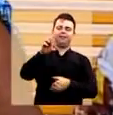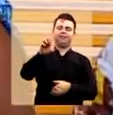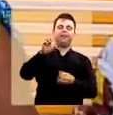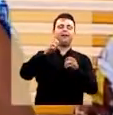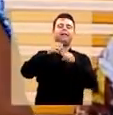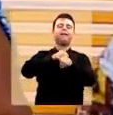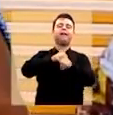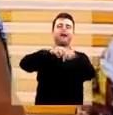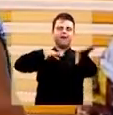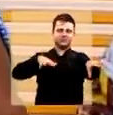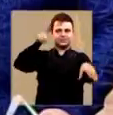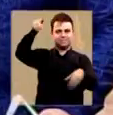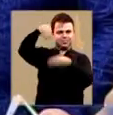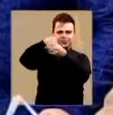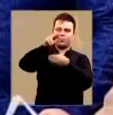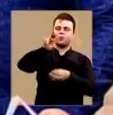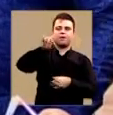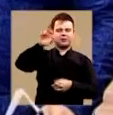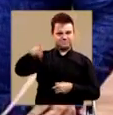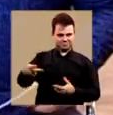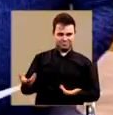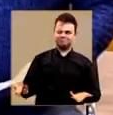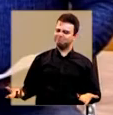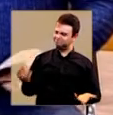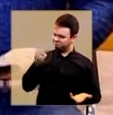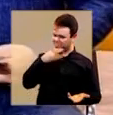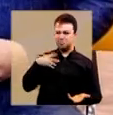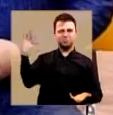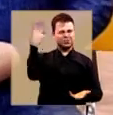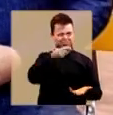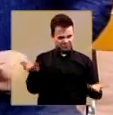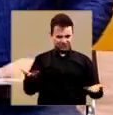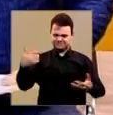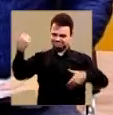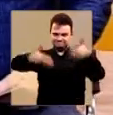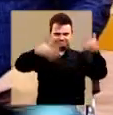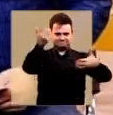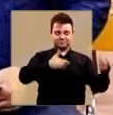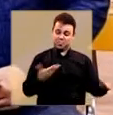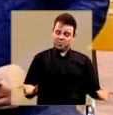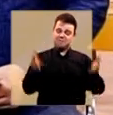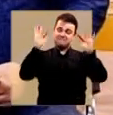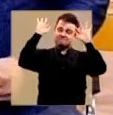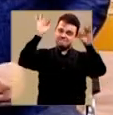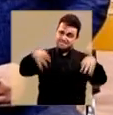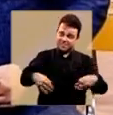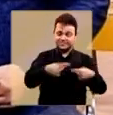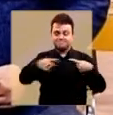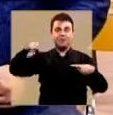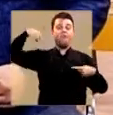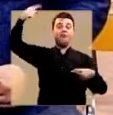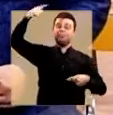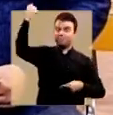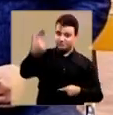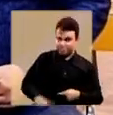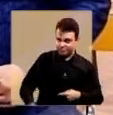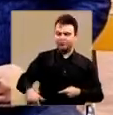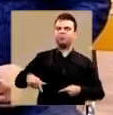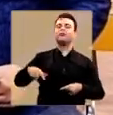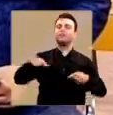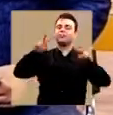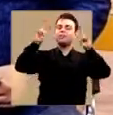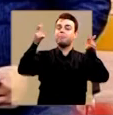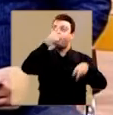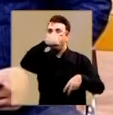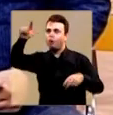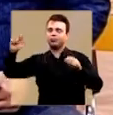da Unesp. Matheus, um belo programa, né? É isso mesmo, Vívia. E a gente fica por aqui e te espera semana que vem com outro ponto